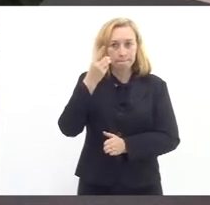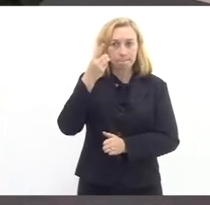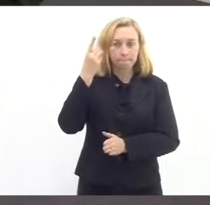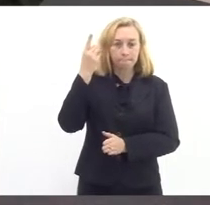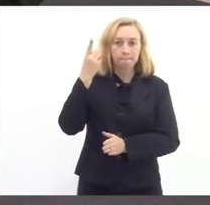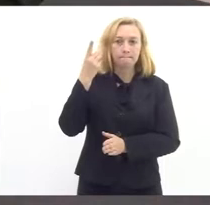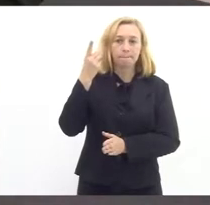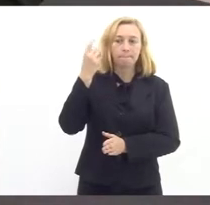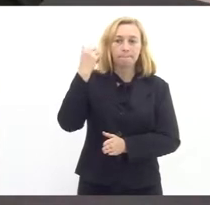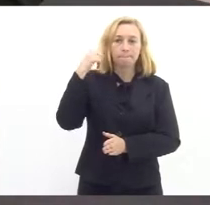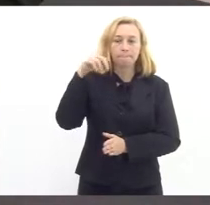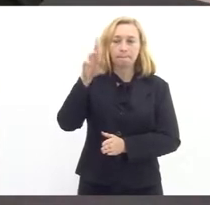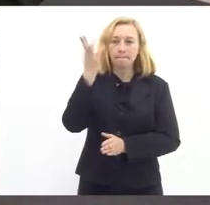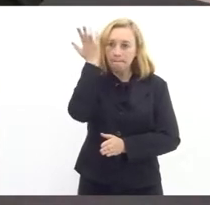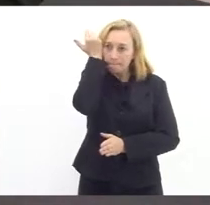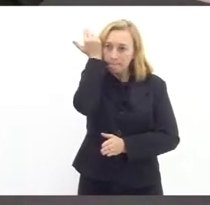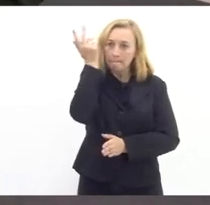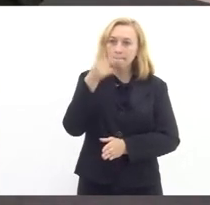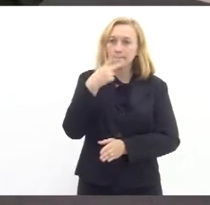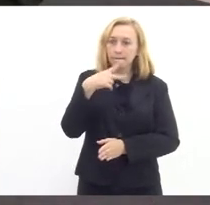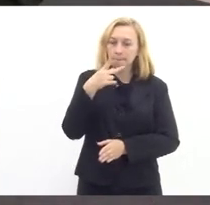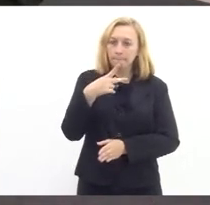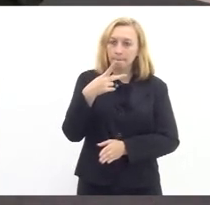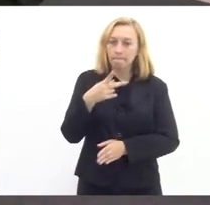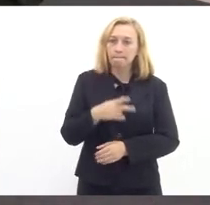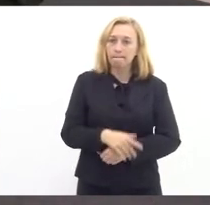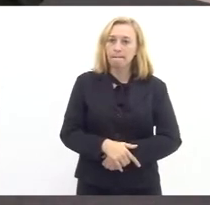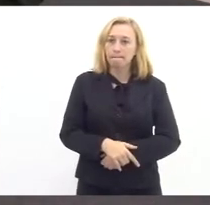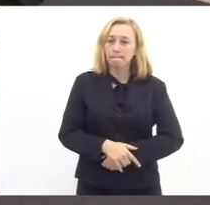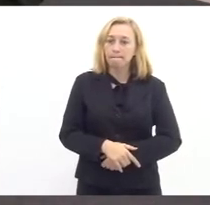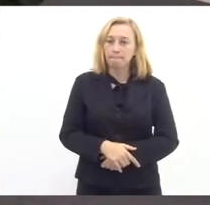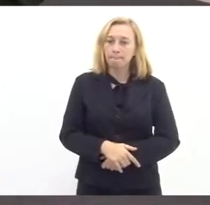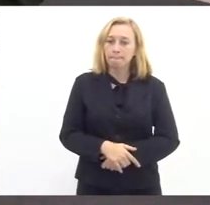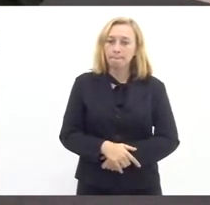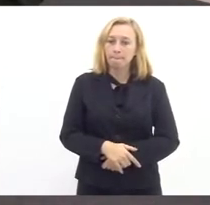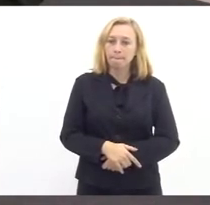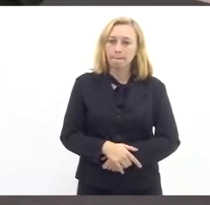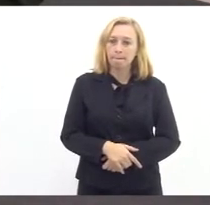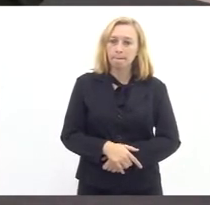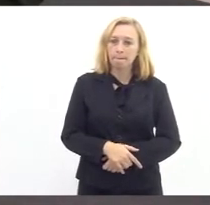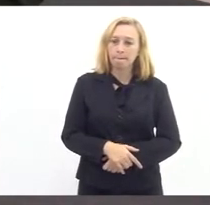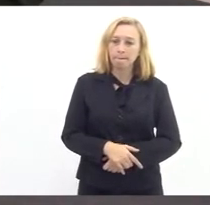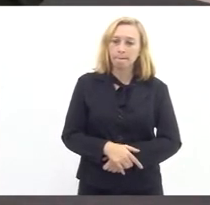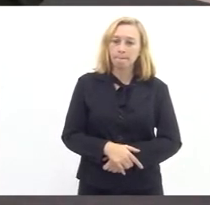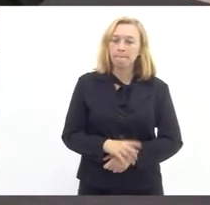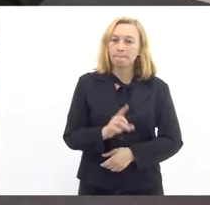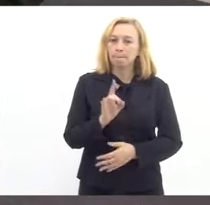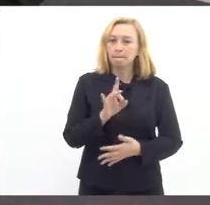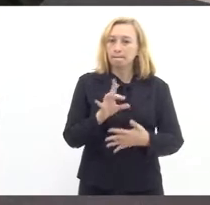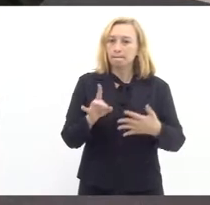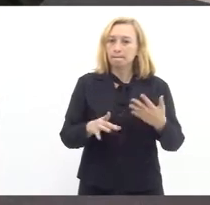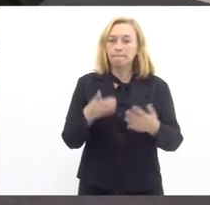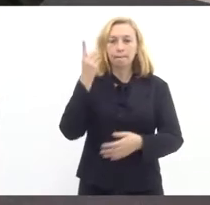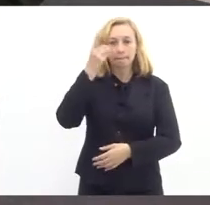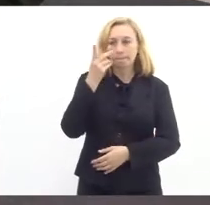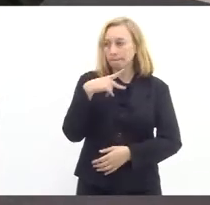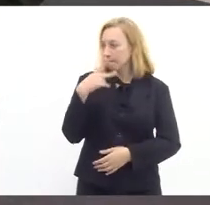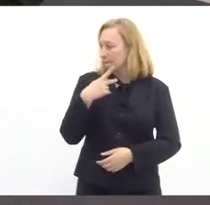está escrito o deputado Luiz Paulo, o deputado Valdec, todos os membros da CPI vão fazer questão de fazer uso da